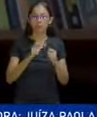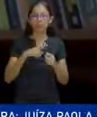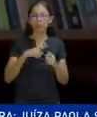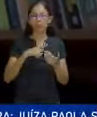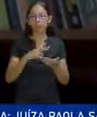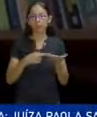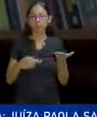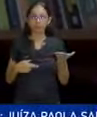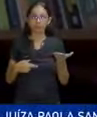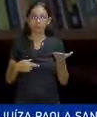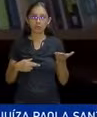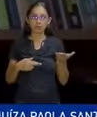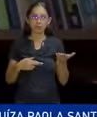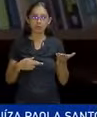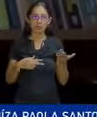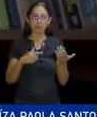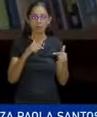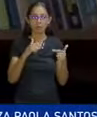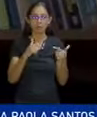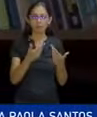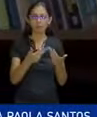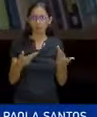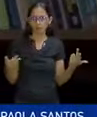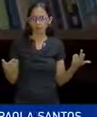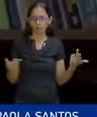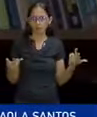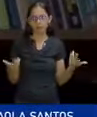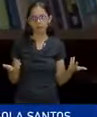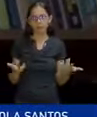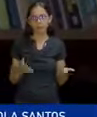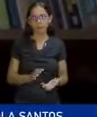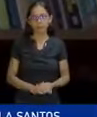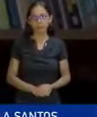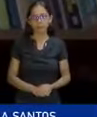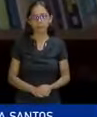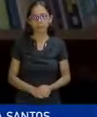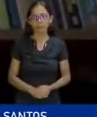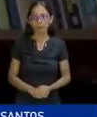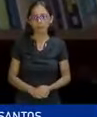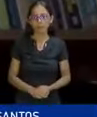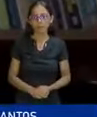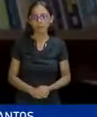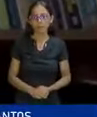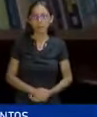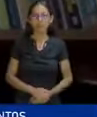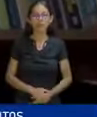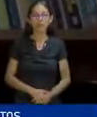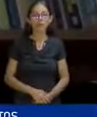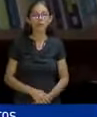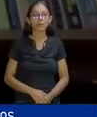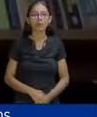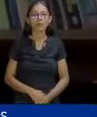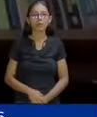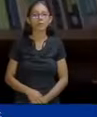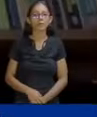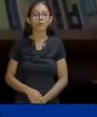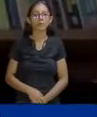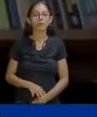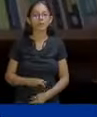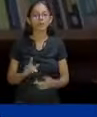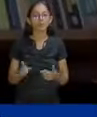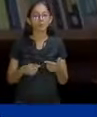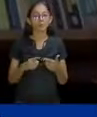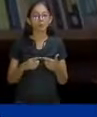de atividade de 2022. E passo, senhor presidente, senhores julgadores, a tratar de um